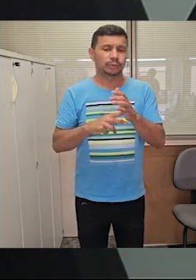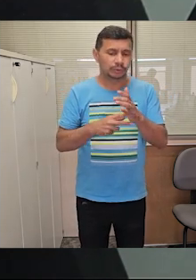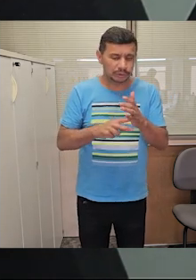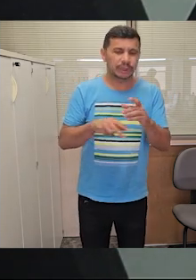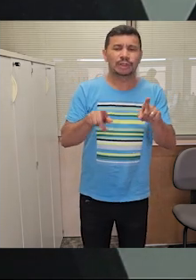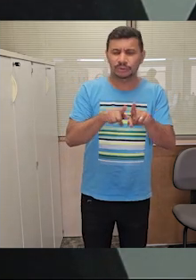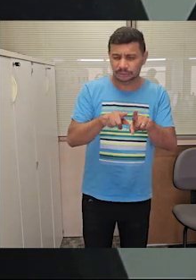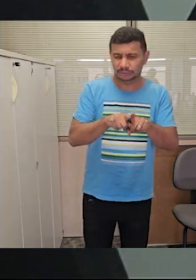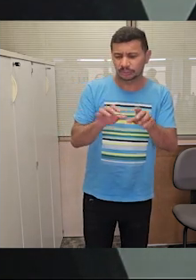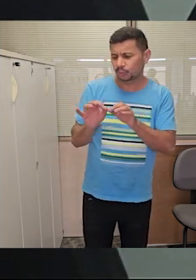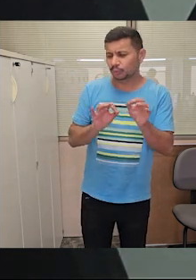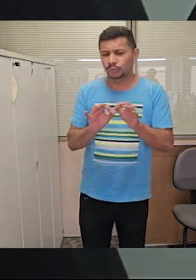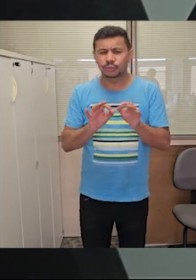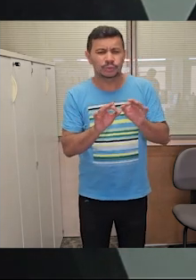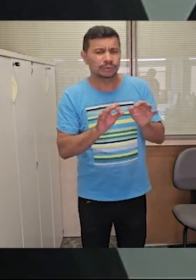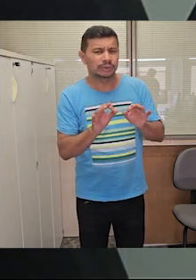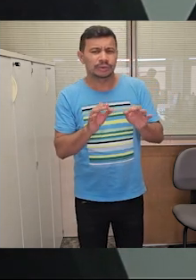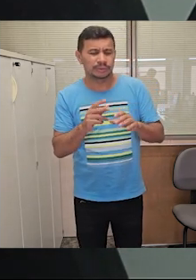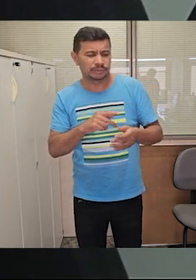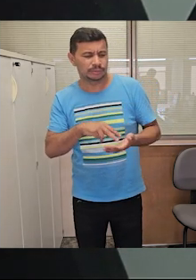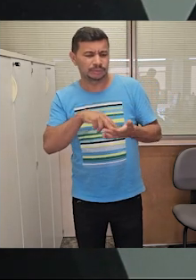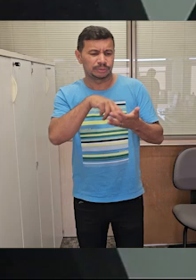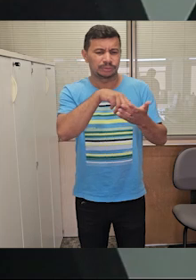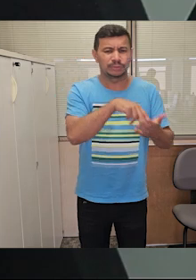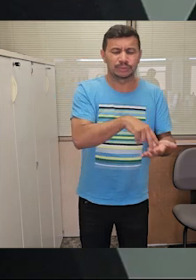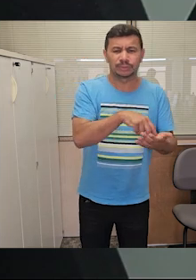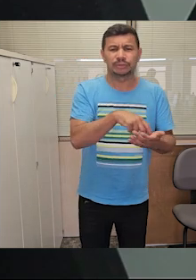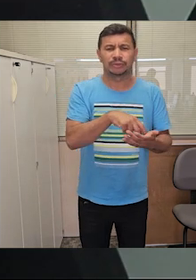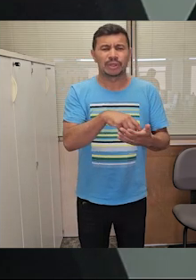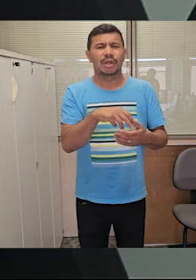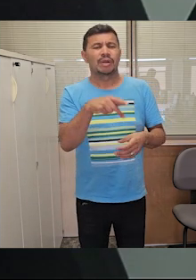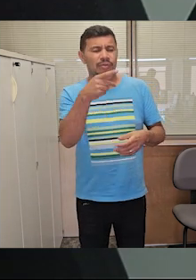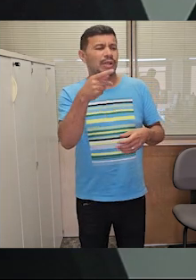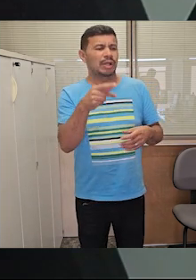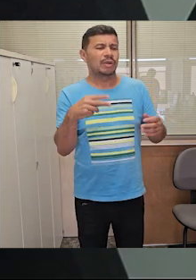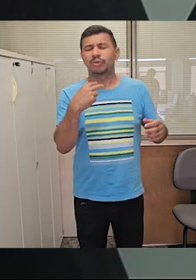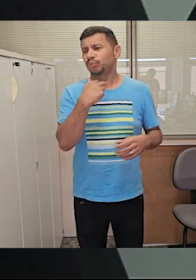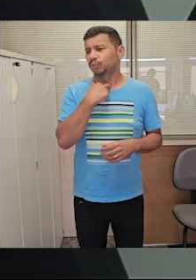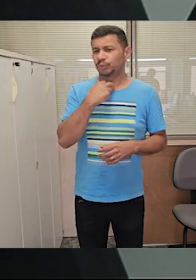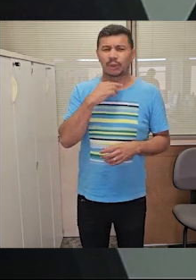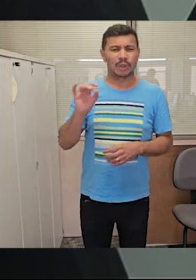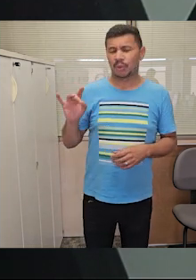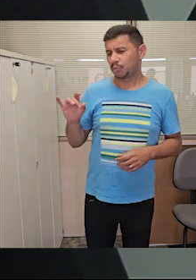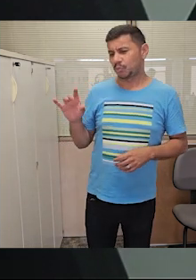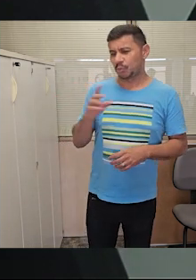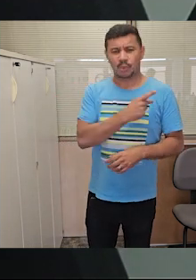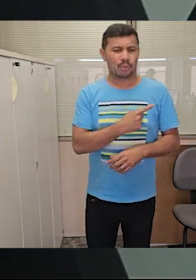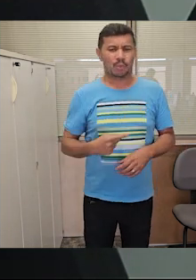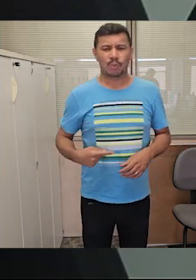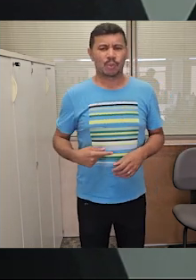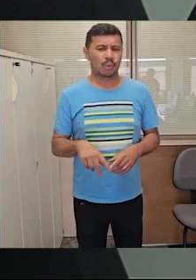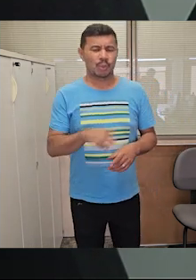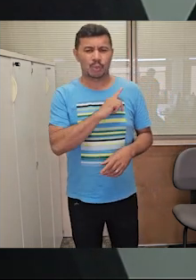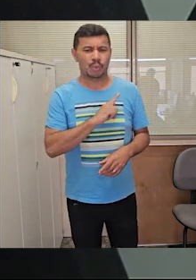nos organizamos para tomar o palanque e não permitir que o palanque fosse ocupado apenas pelo